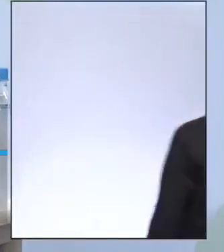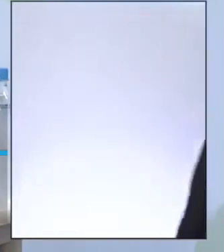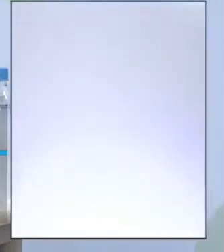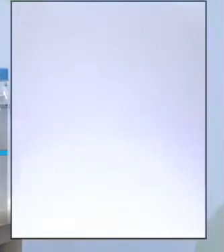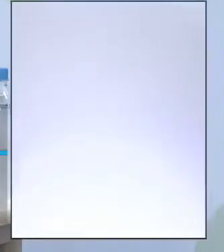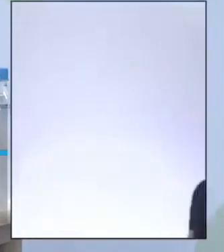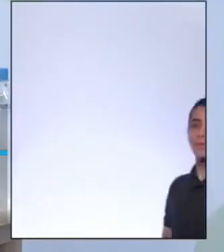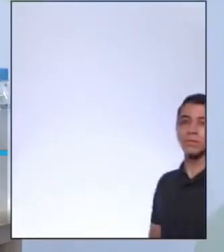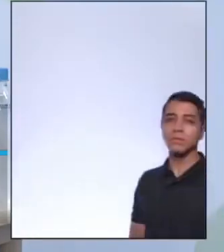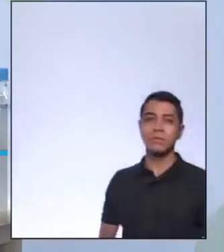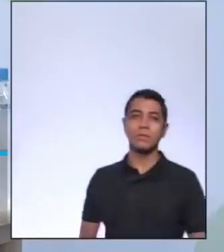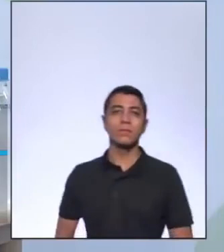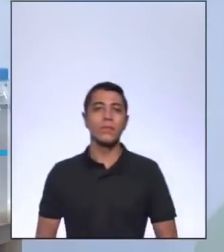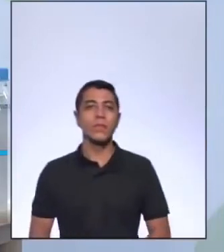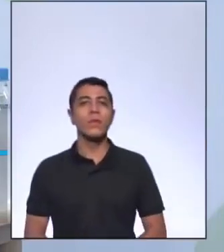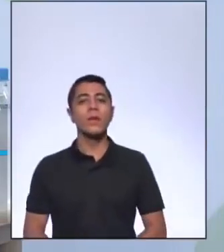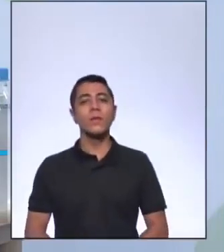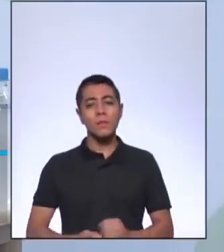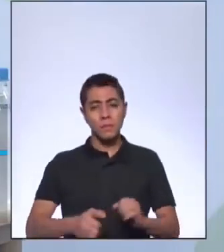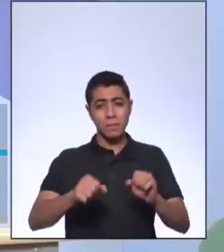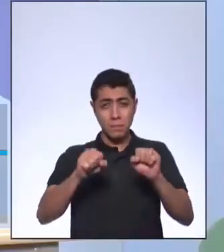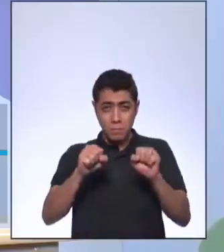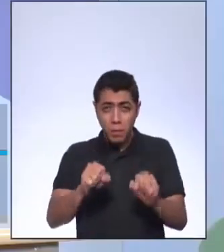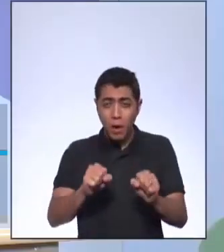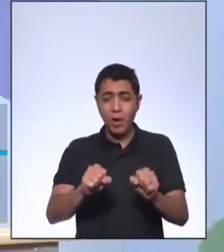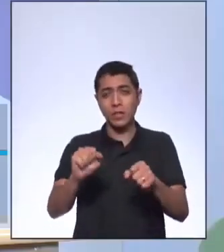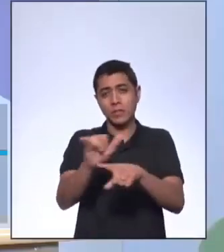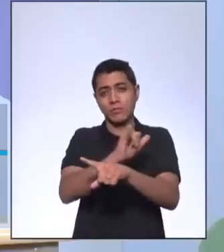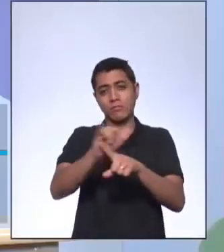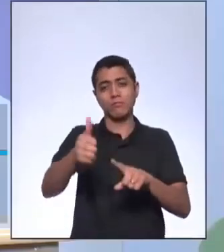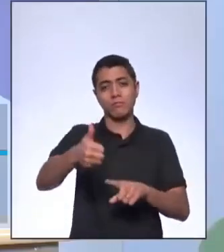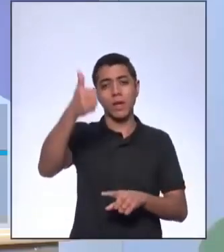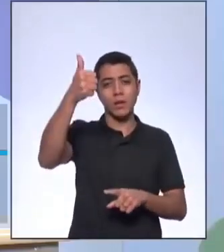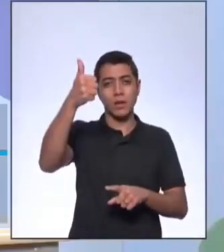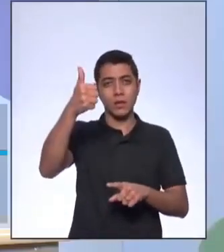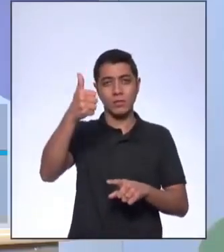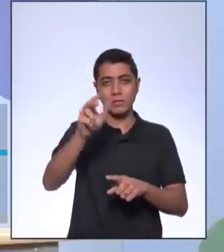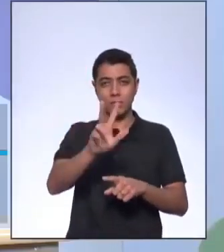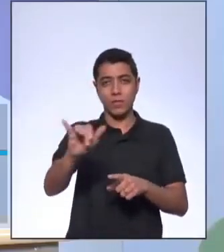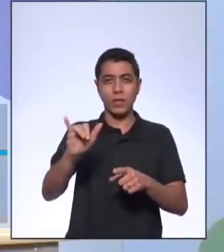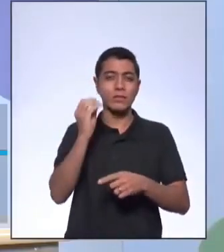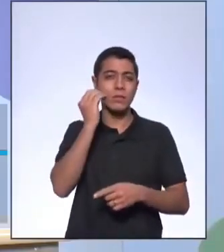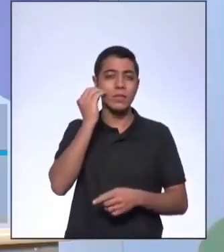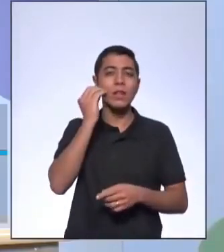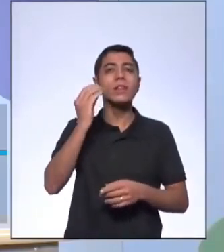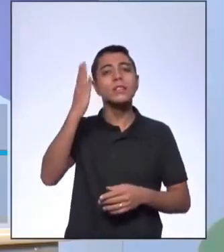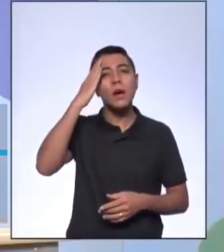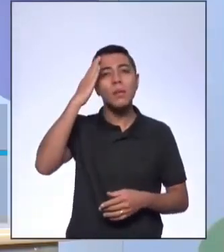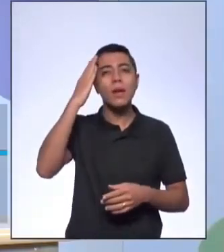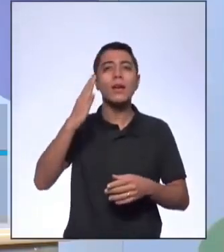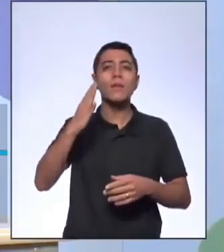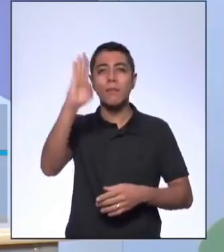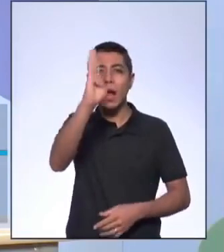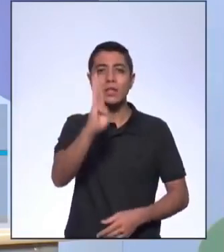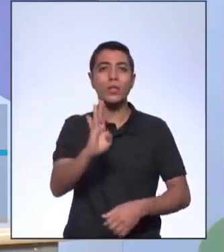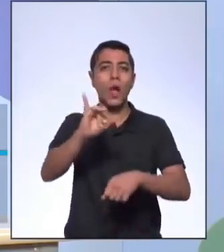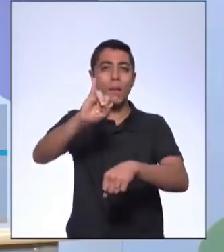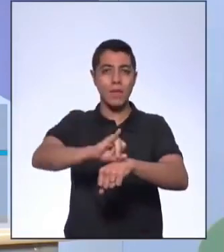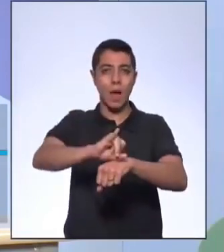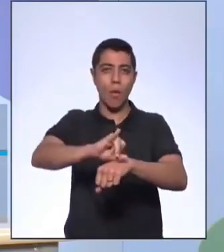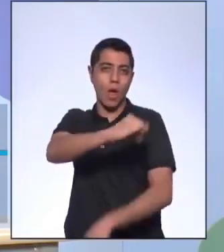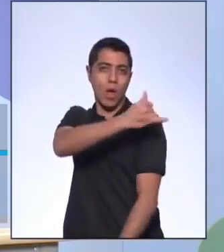poderia ser melhor né mas estamos melhorando melhorando já também que a própria transferência da capital do Rio de Janeiro para Brasília para ver se trazia aquele